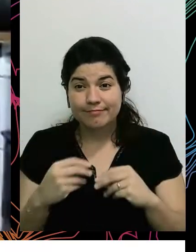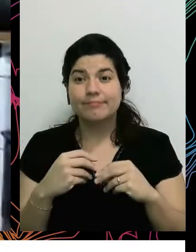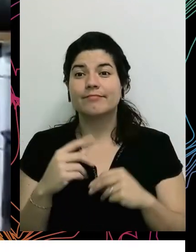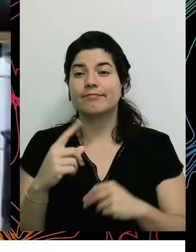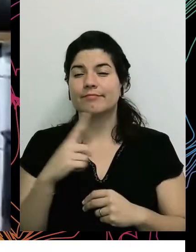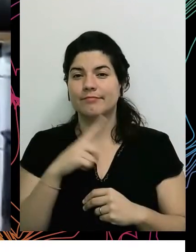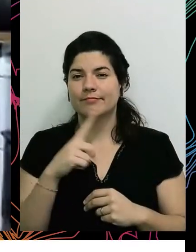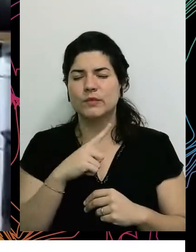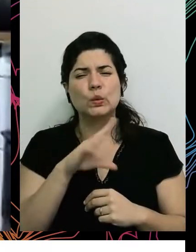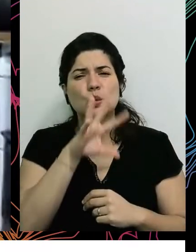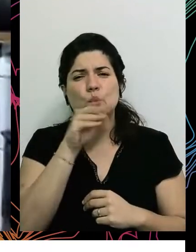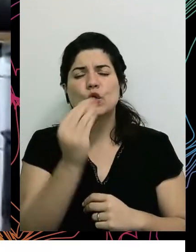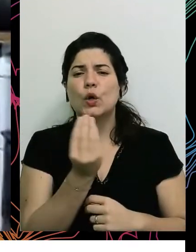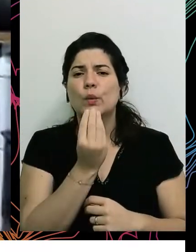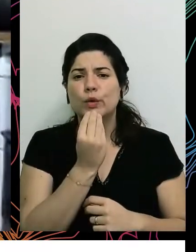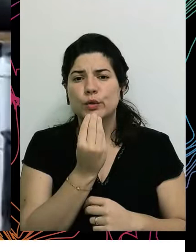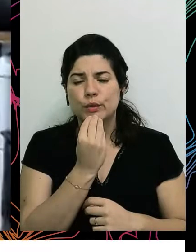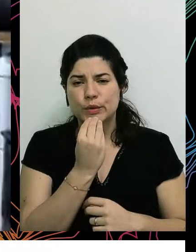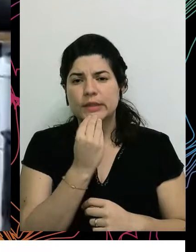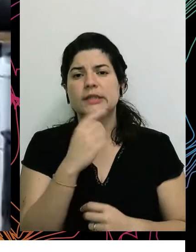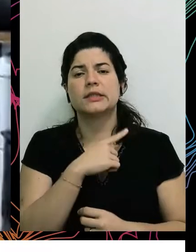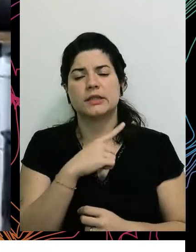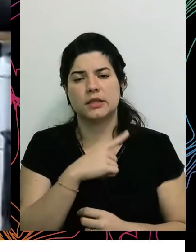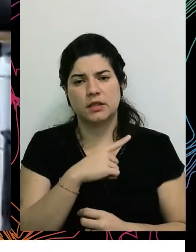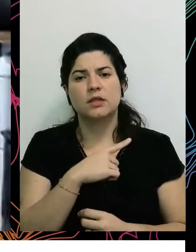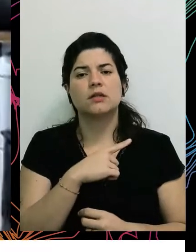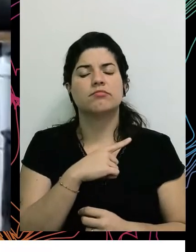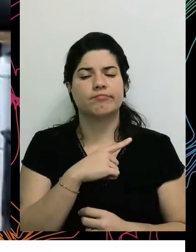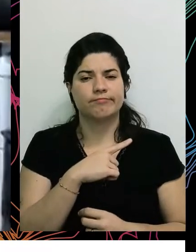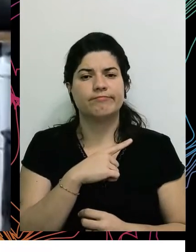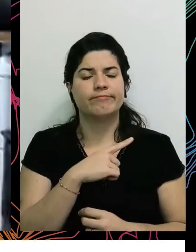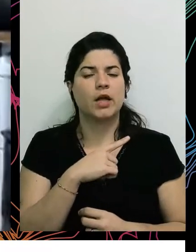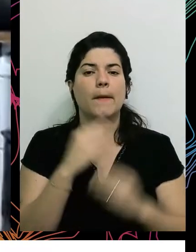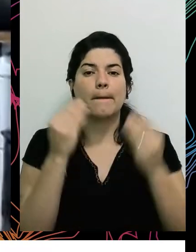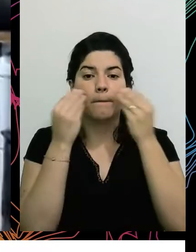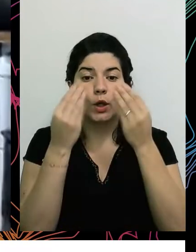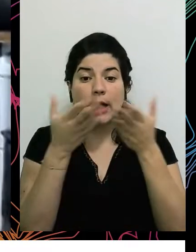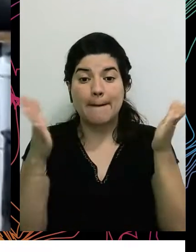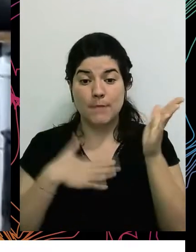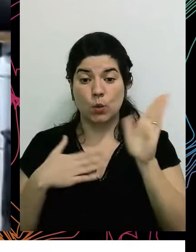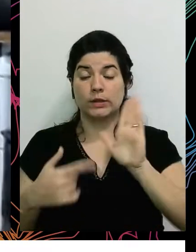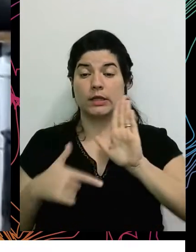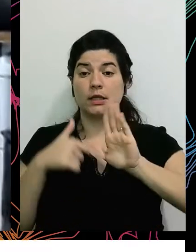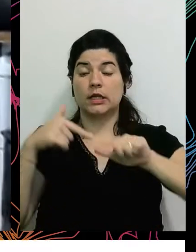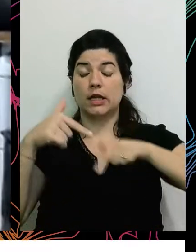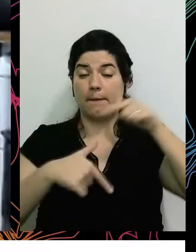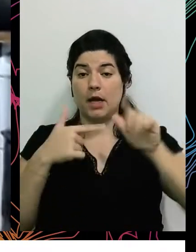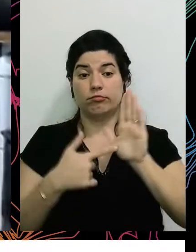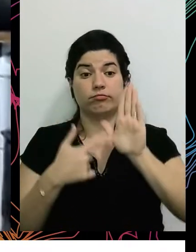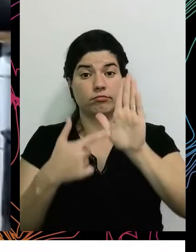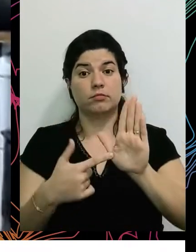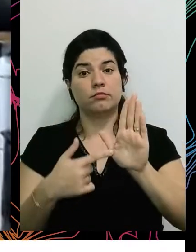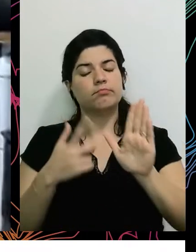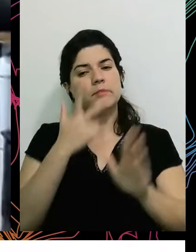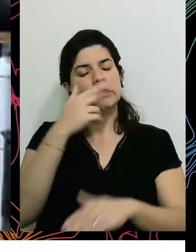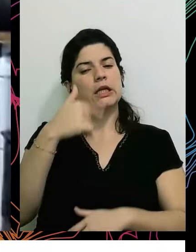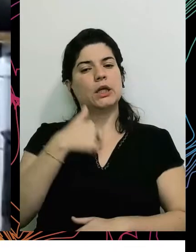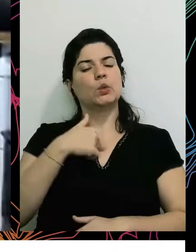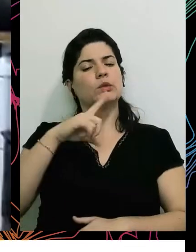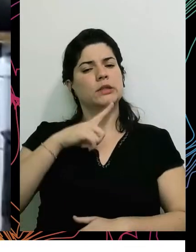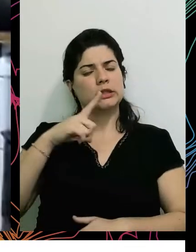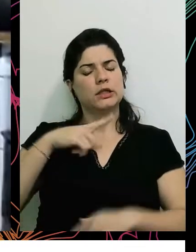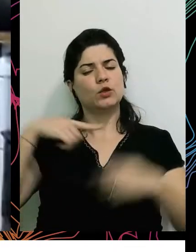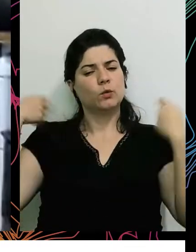as oportunidades de mostrar o meu trabalho, eu me sinto quase que com dever em promover mesmo